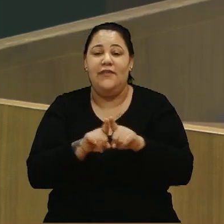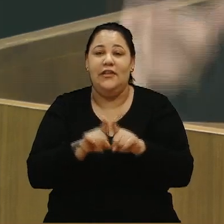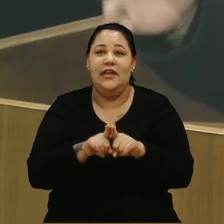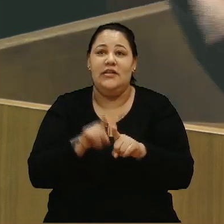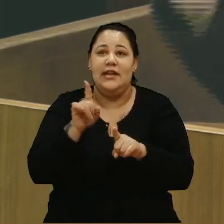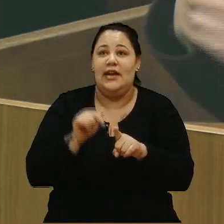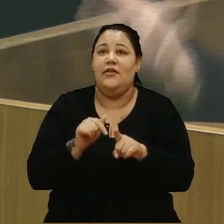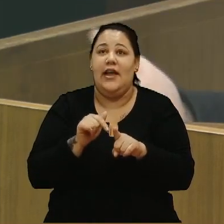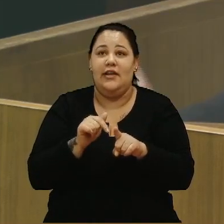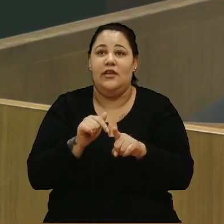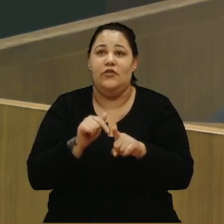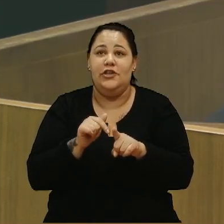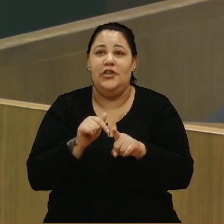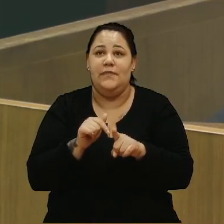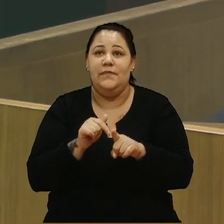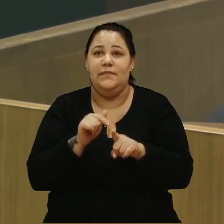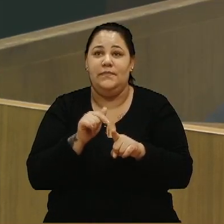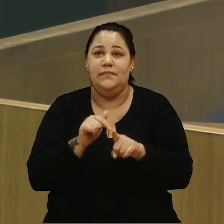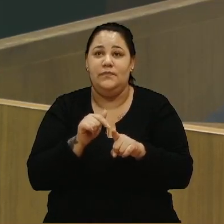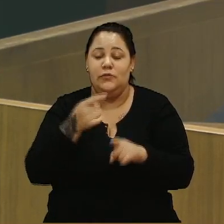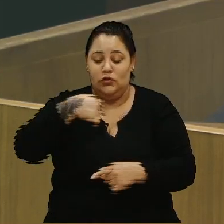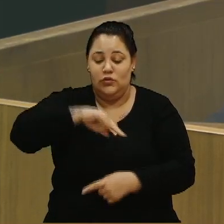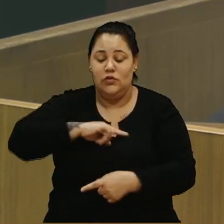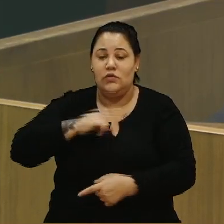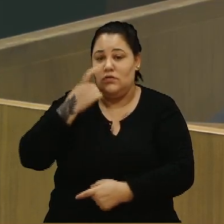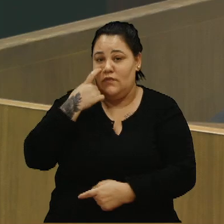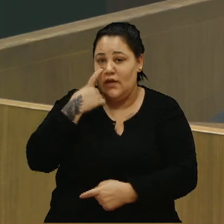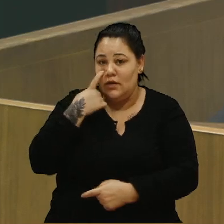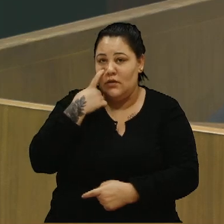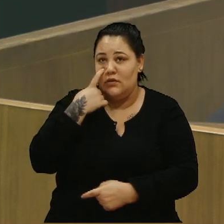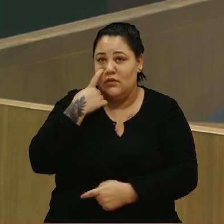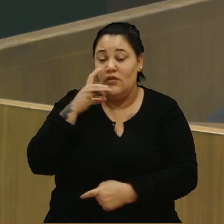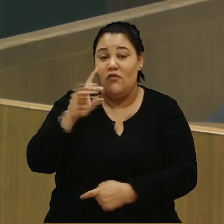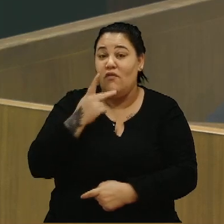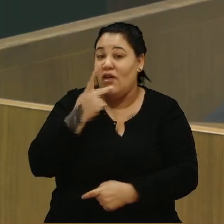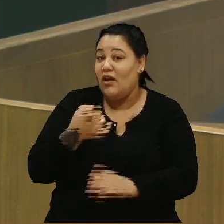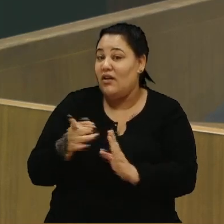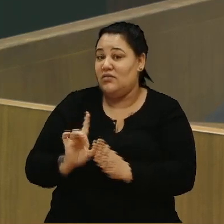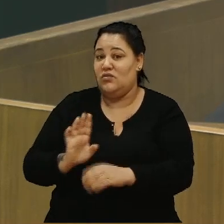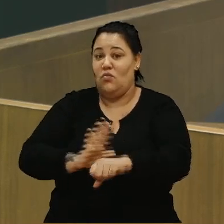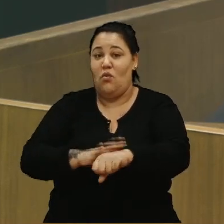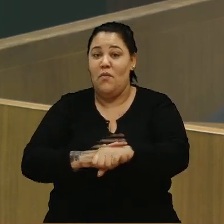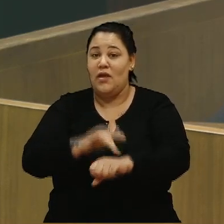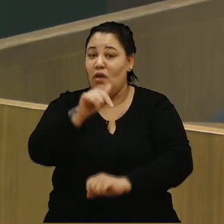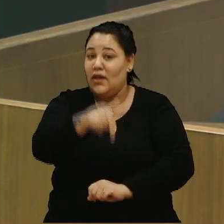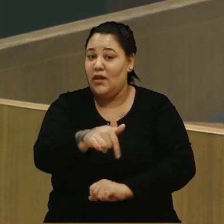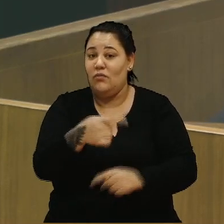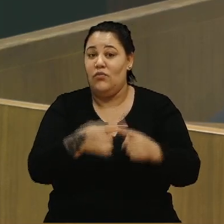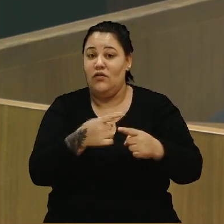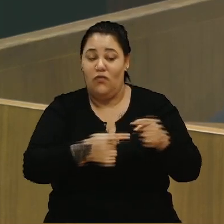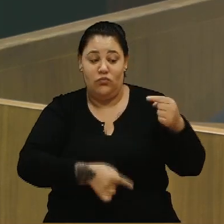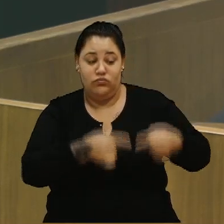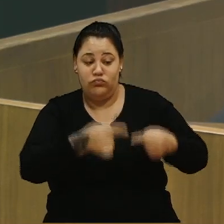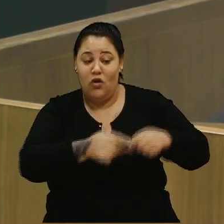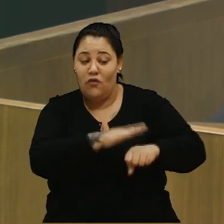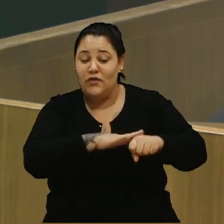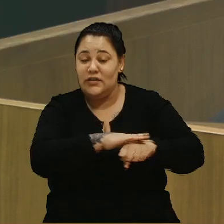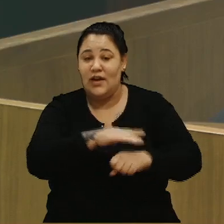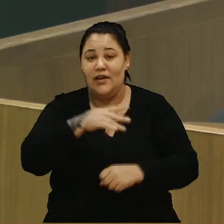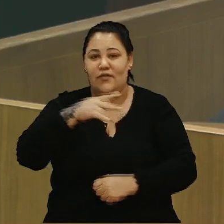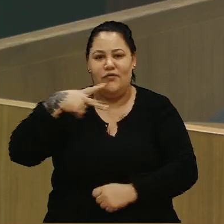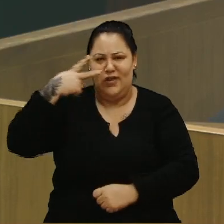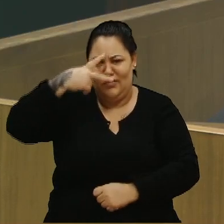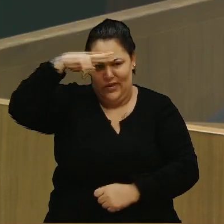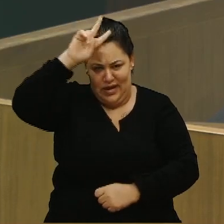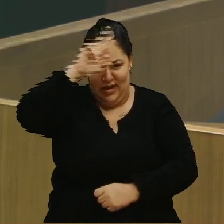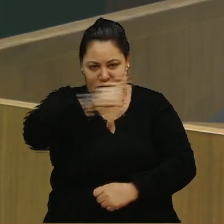dos servidores que se complementam, se a gente for ver. Vou me ausentar nesse momento aqui, porque vou dialogar com o vereador Edson, né, porque eu